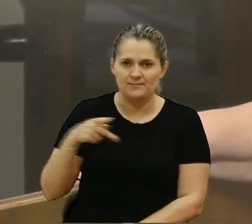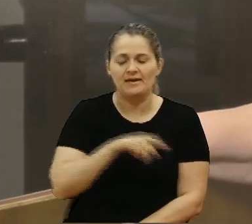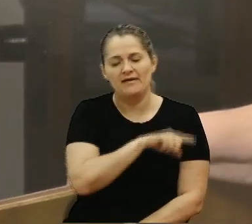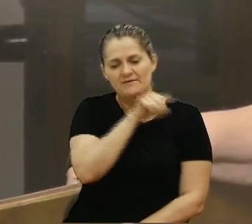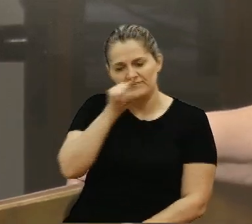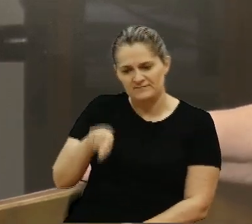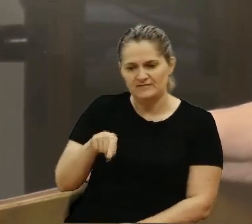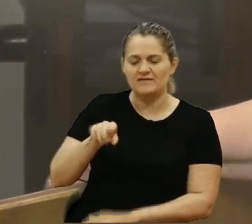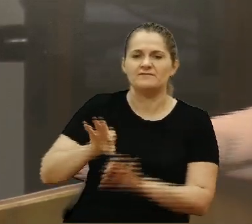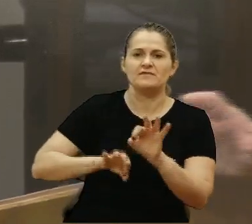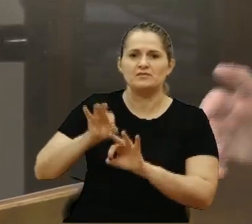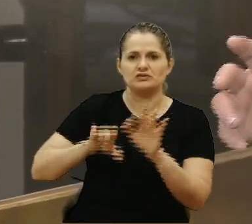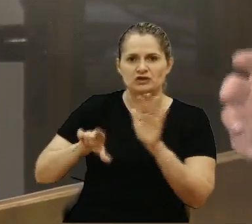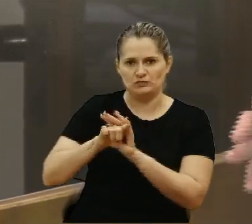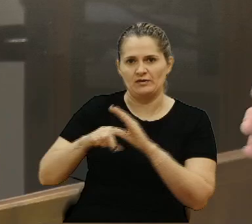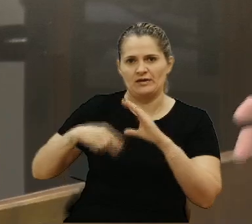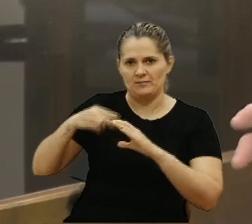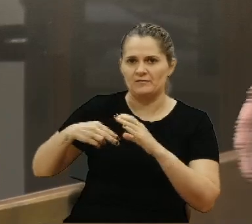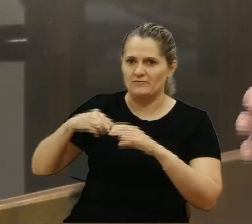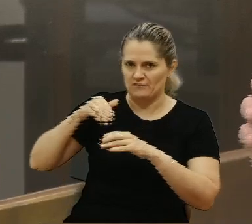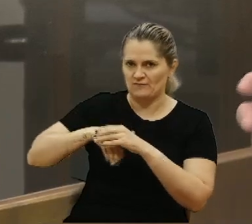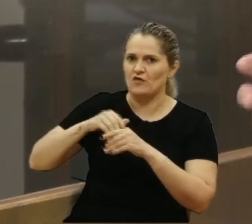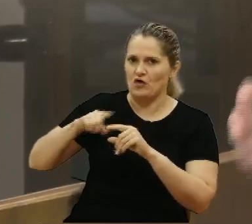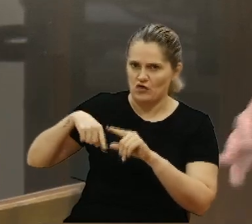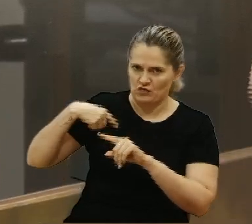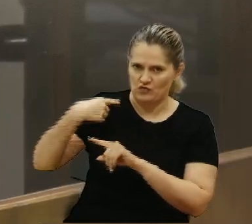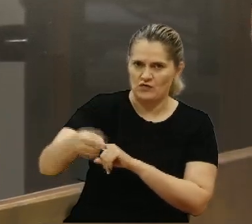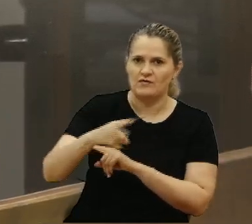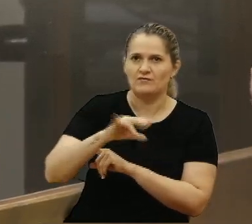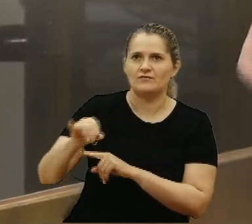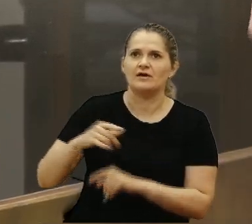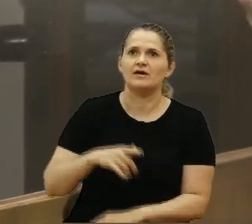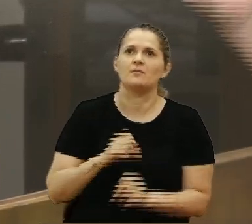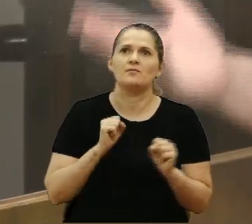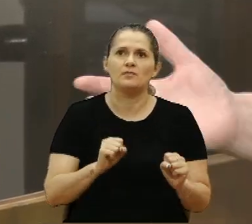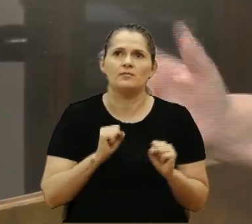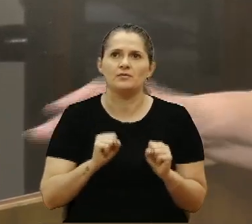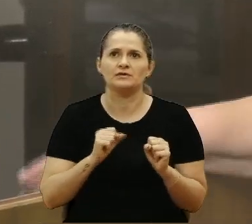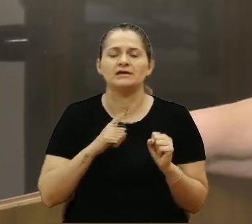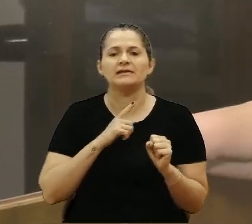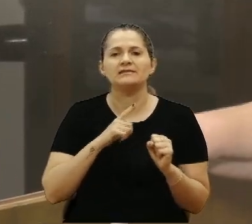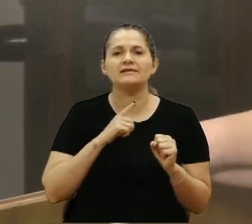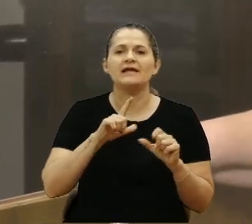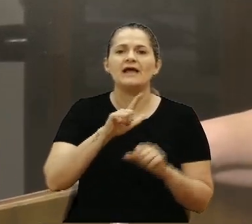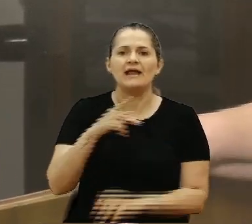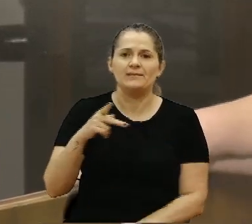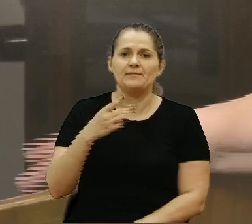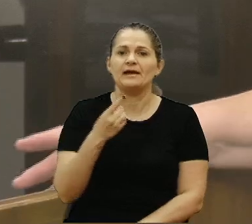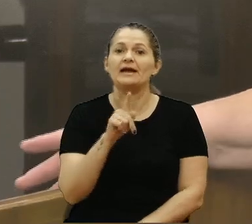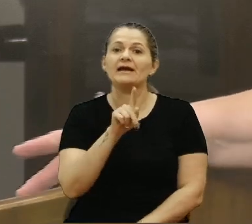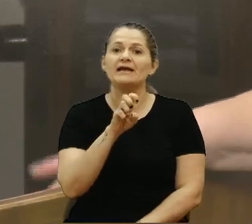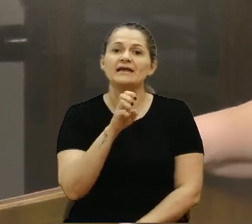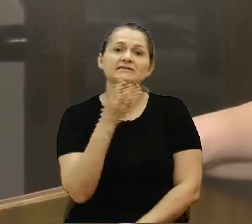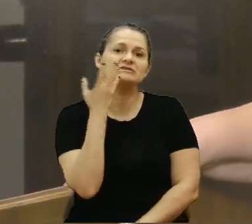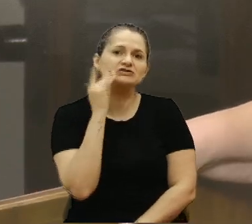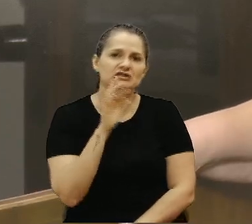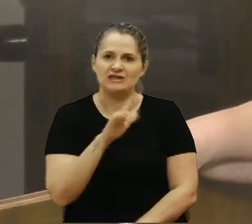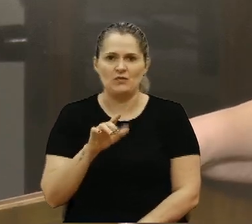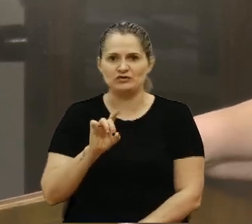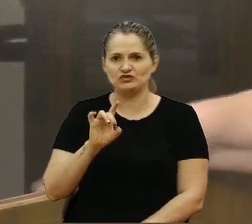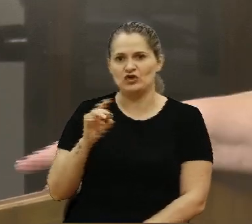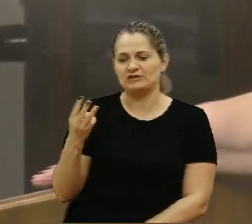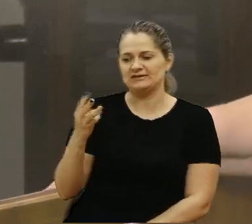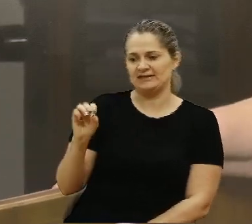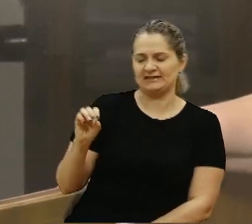um projeto de lei, poder exercer o gozo da licença prêmio de 15 dias e não só de 30. Né? Esta casa deverá